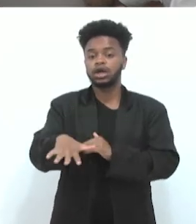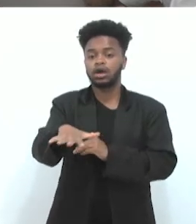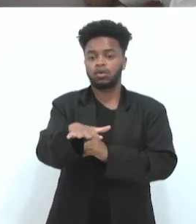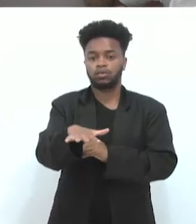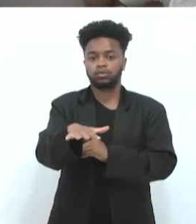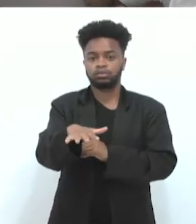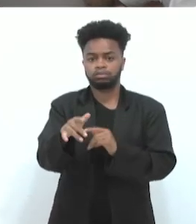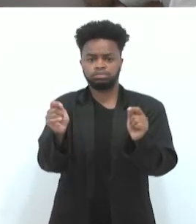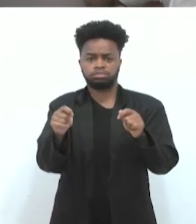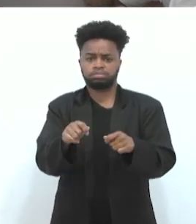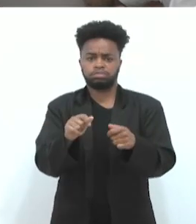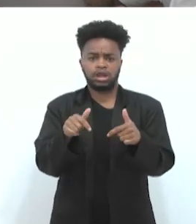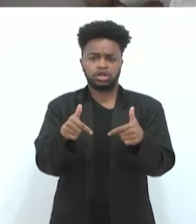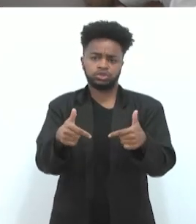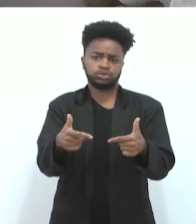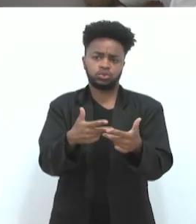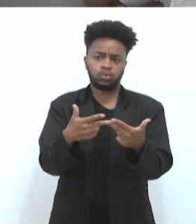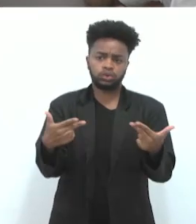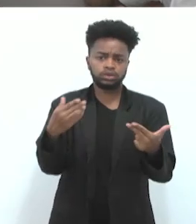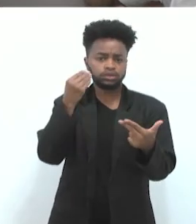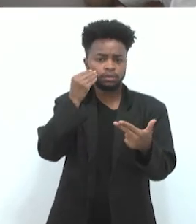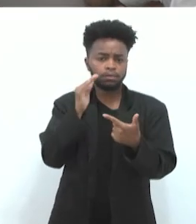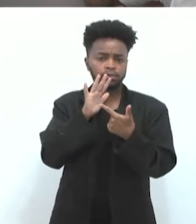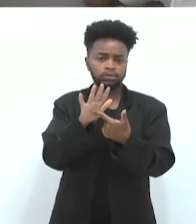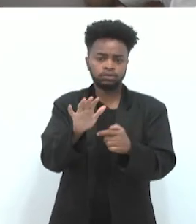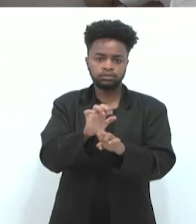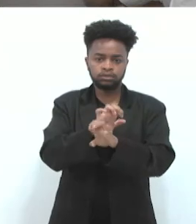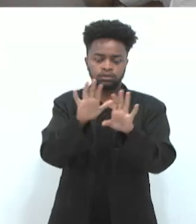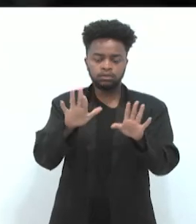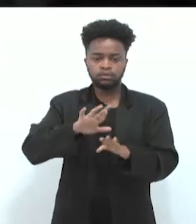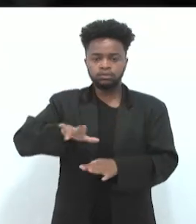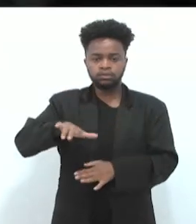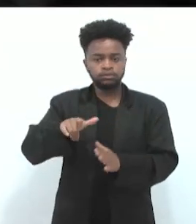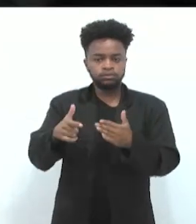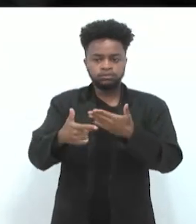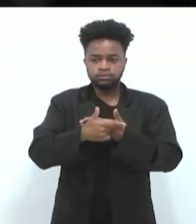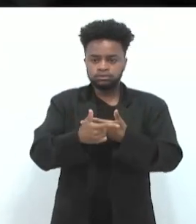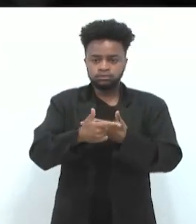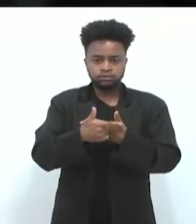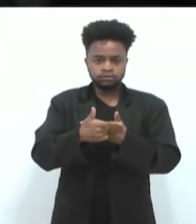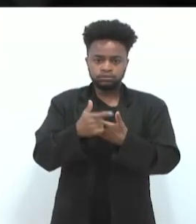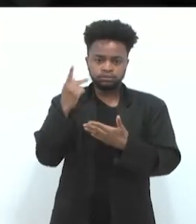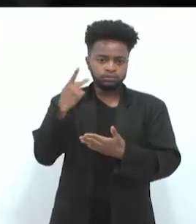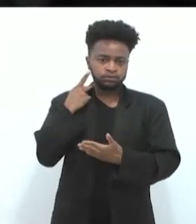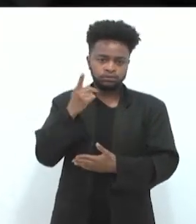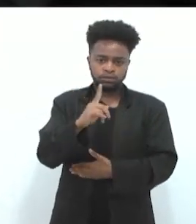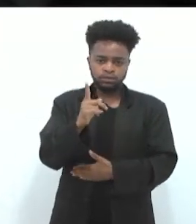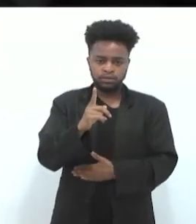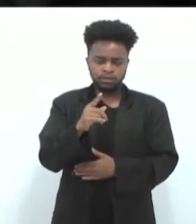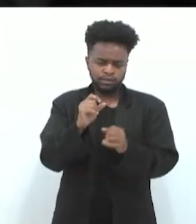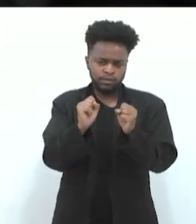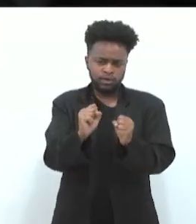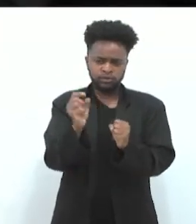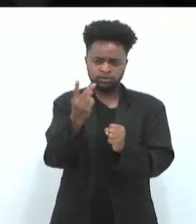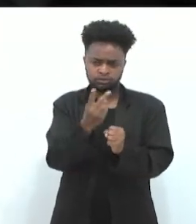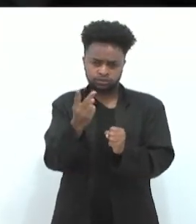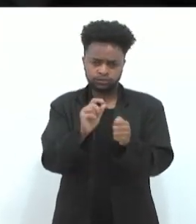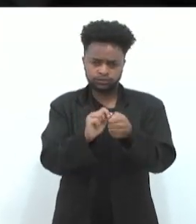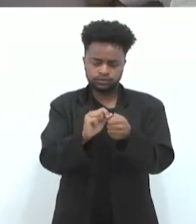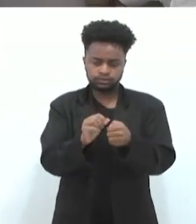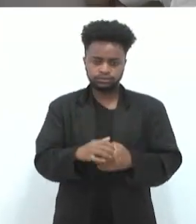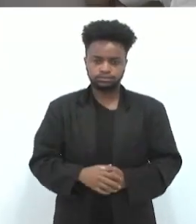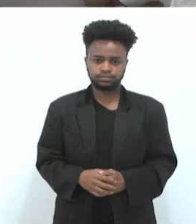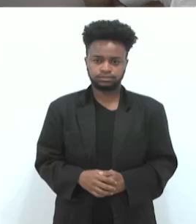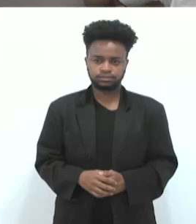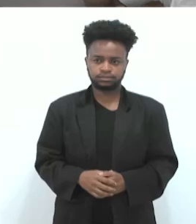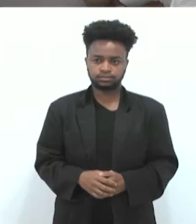algo deixando muito claro que essa não é uma função da Procuradoria. Sim, mas o que vamos fazer as duas coisas. O Luiz Paulo está se referindo é o